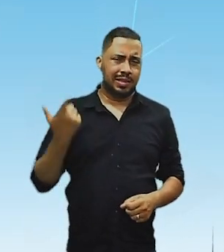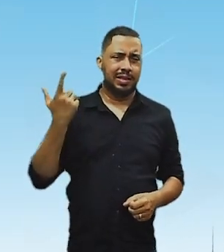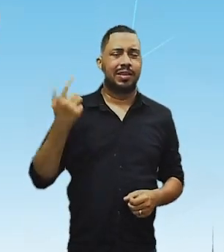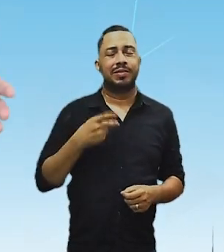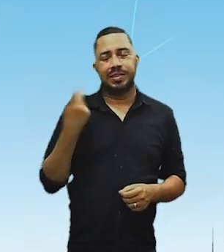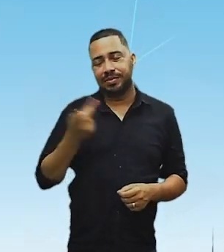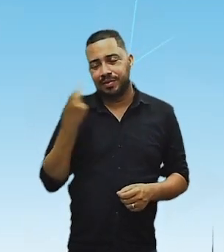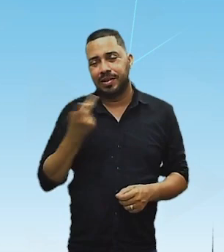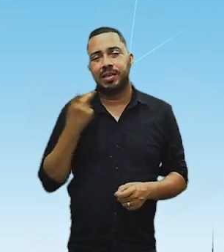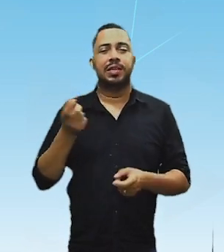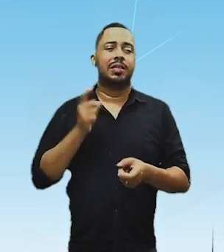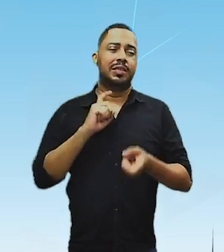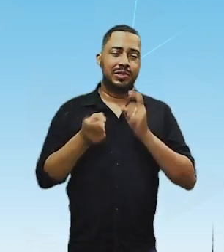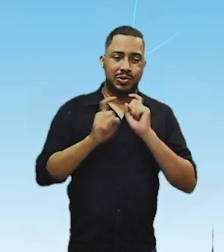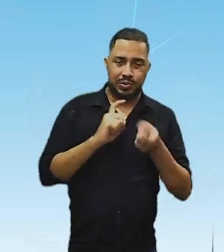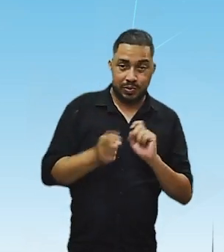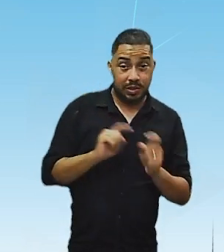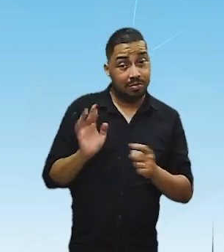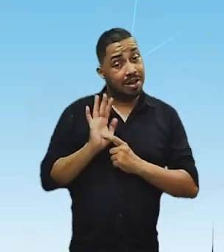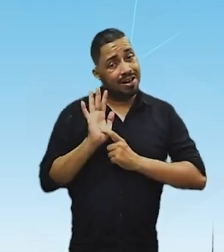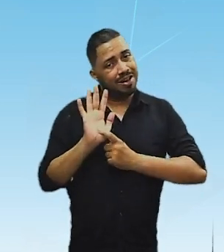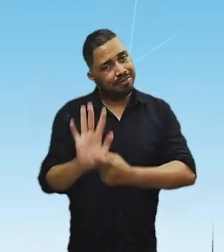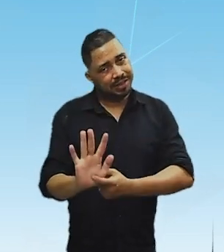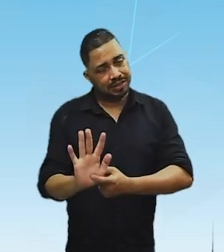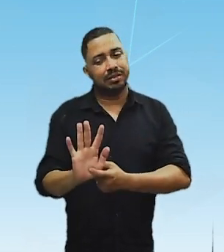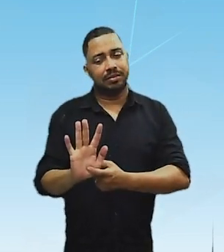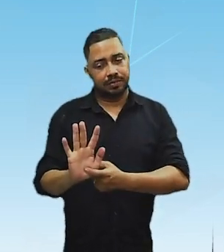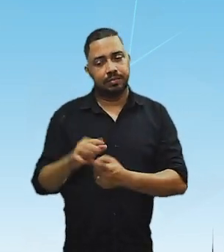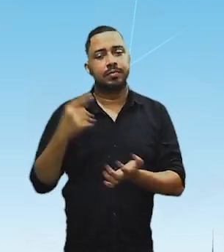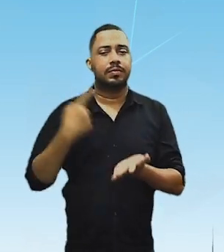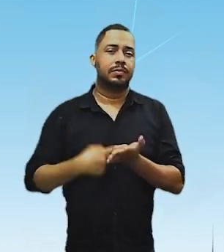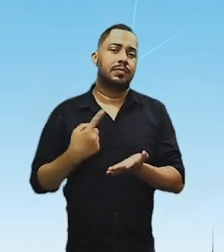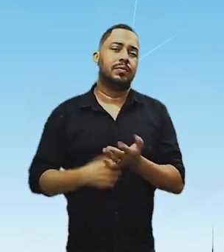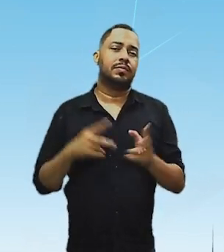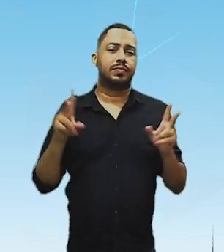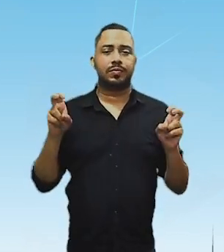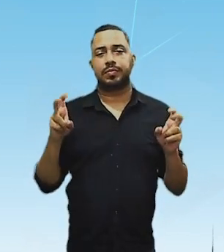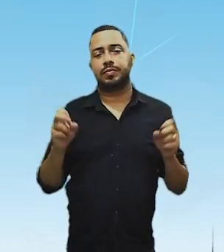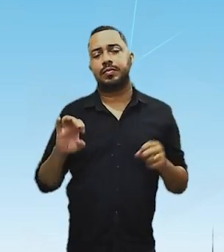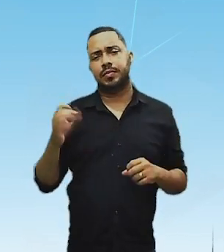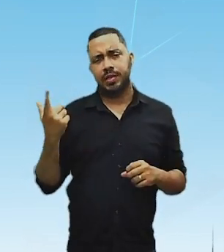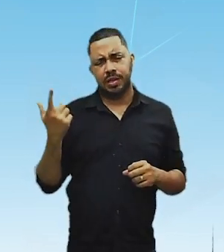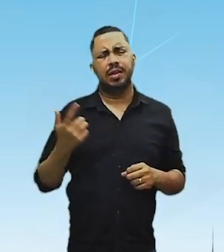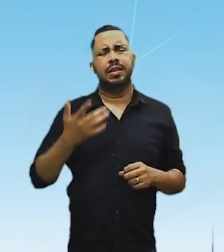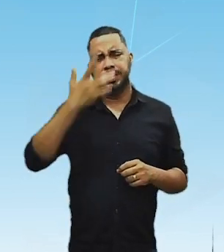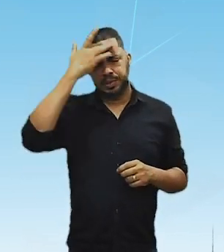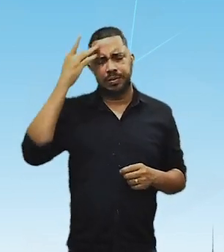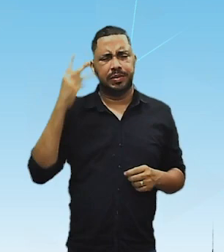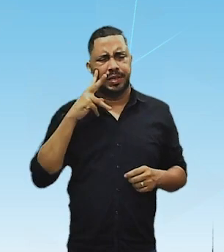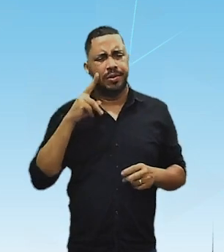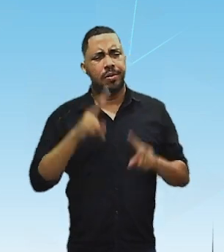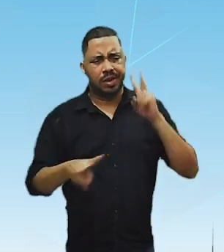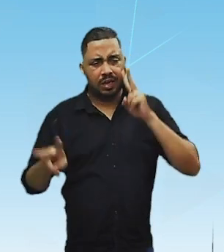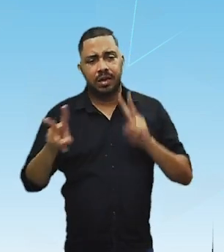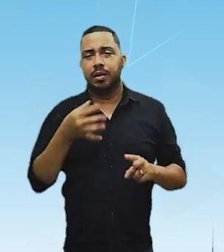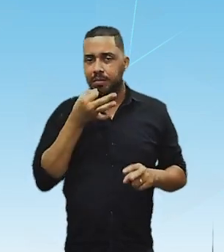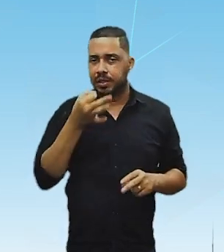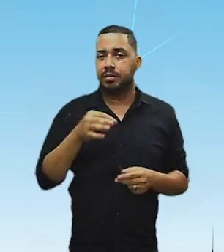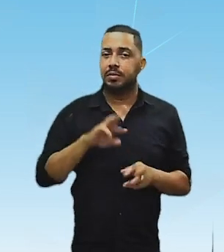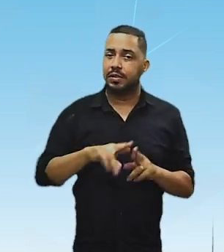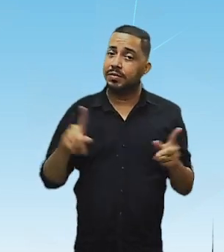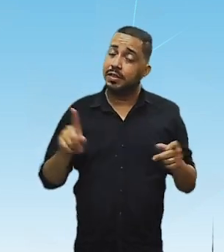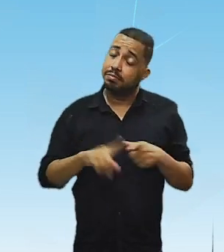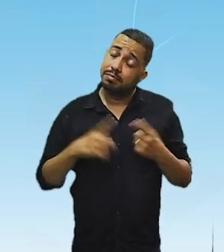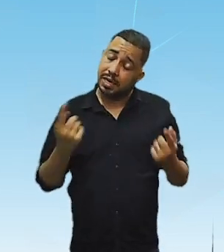discussão, a apresentação de um determinado assunto. Claro que as pessoas têm olhares diferentes, mas nesse